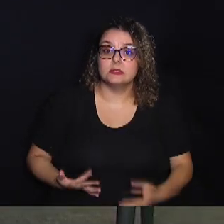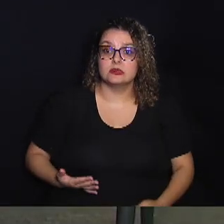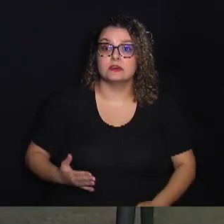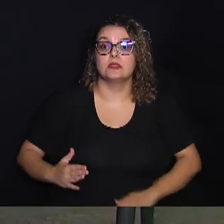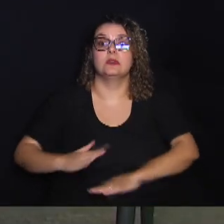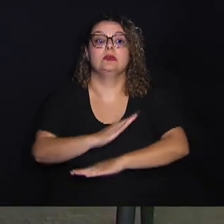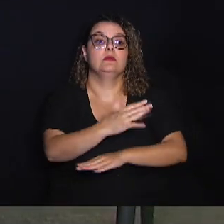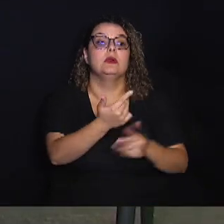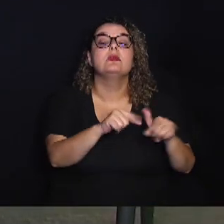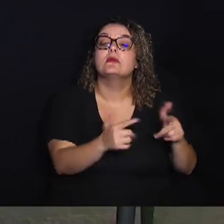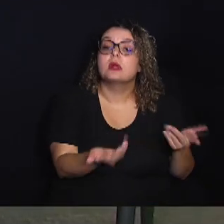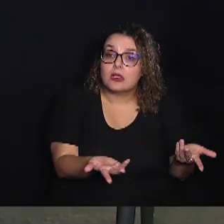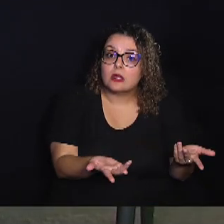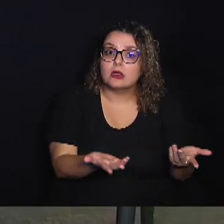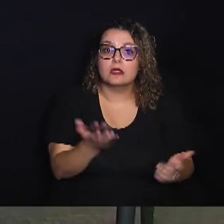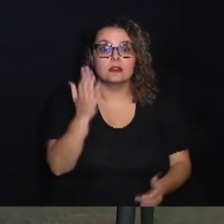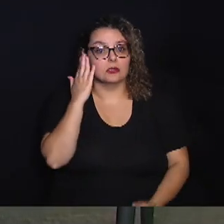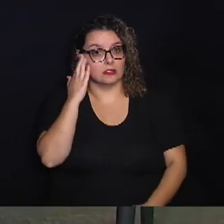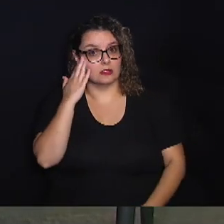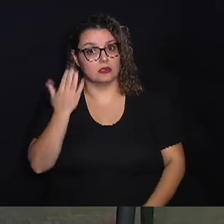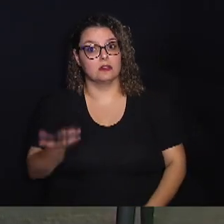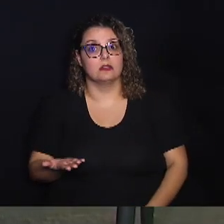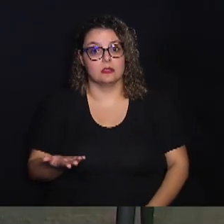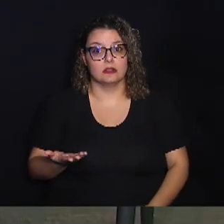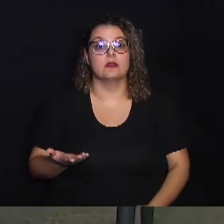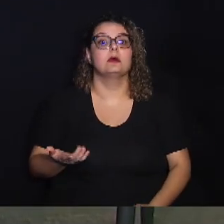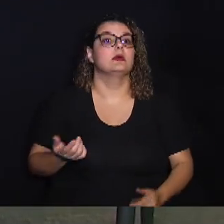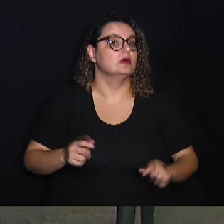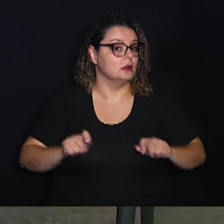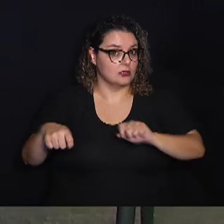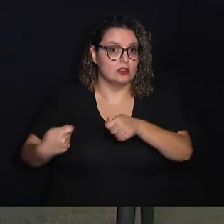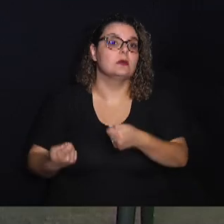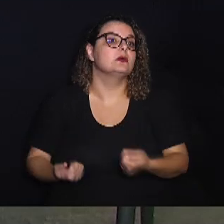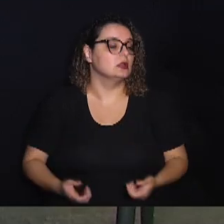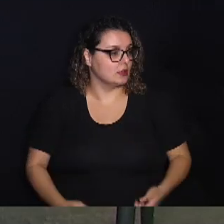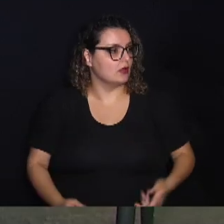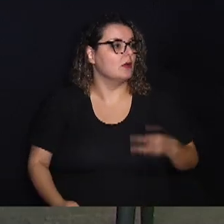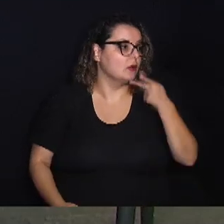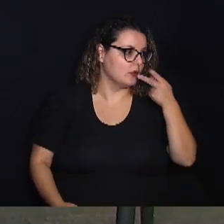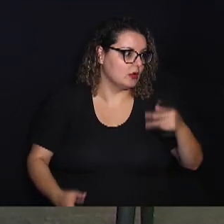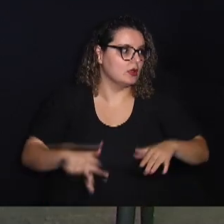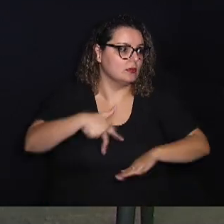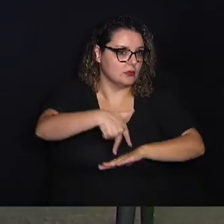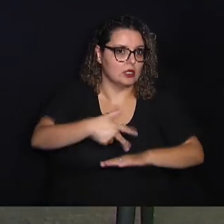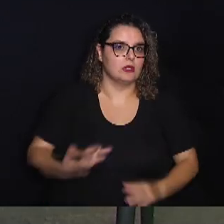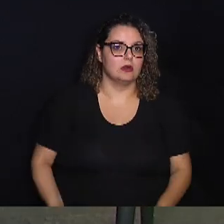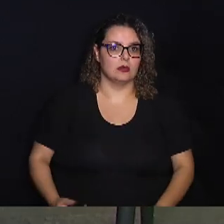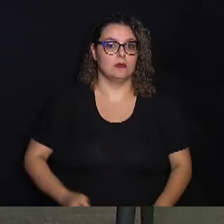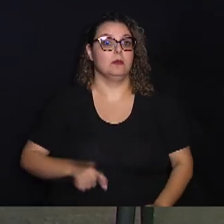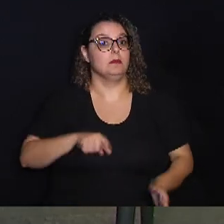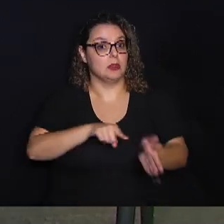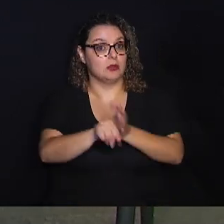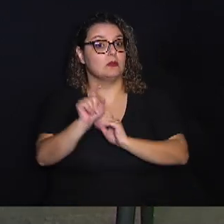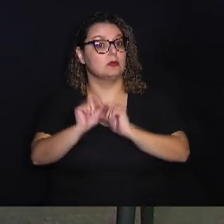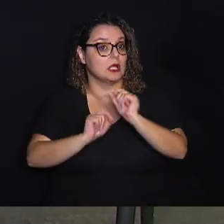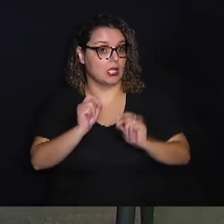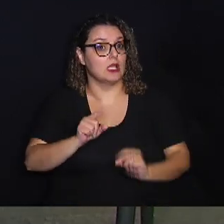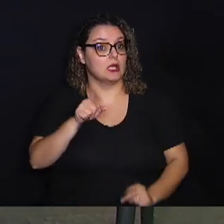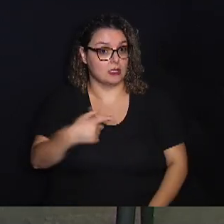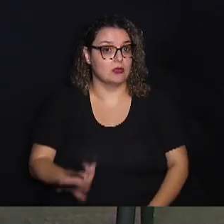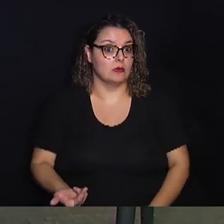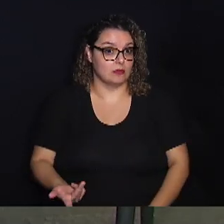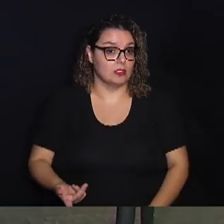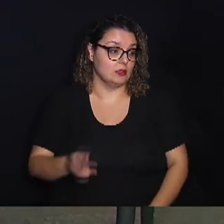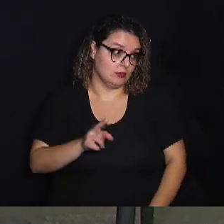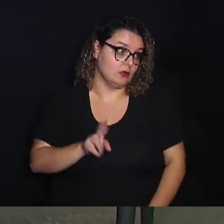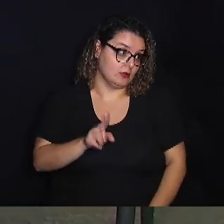dar onde? Entende? A melhor coisa é o ter local de sinalização, fala, né? exatamente. Perguntar para quem entende, quem é que vai